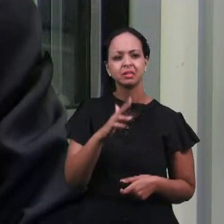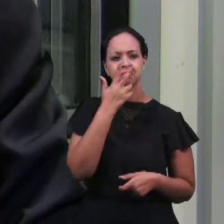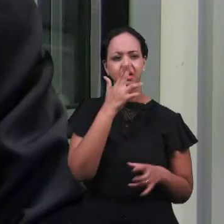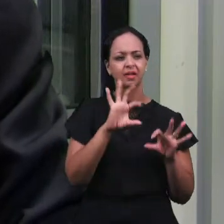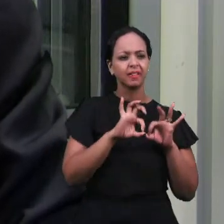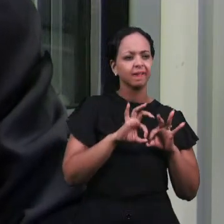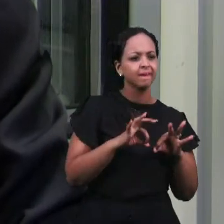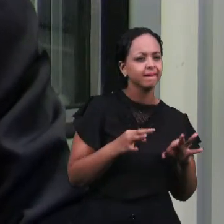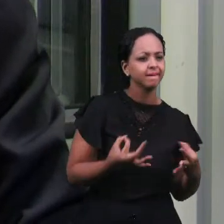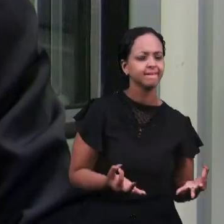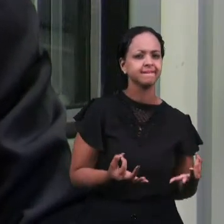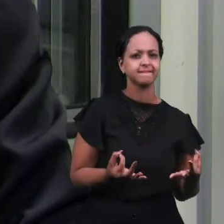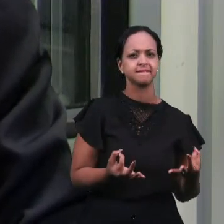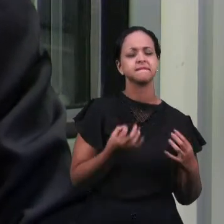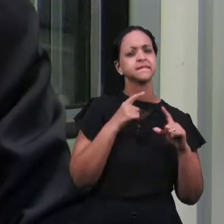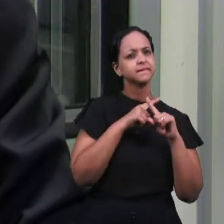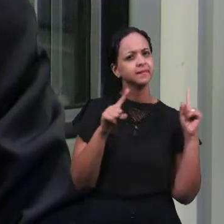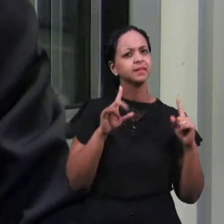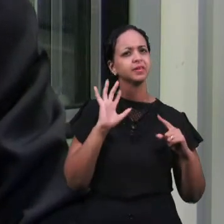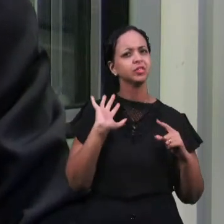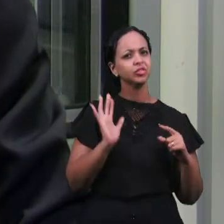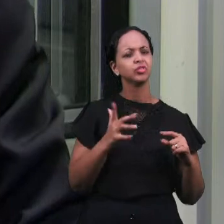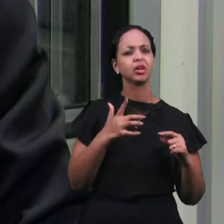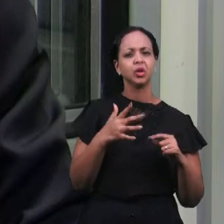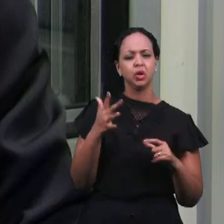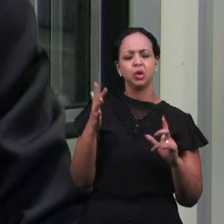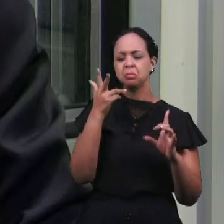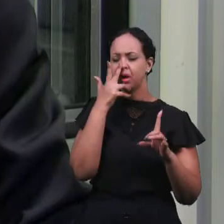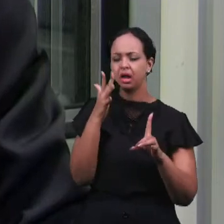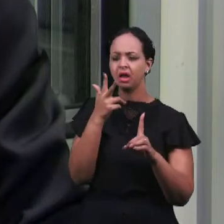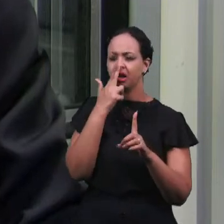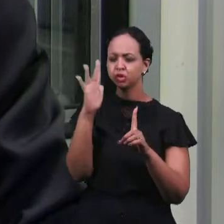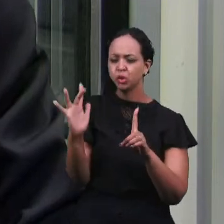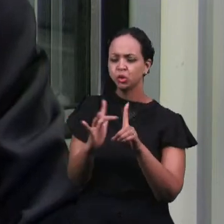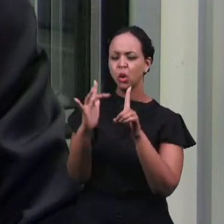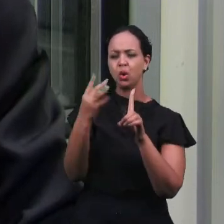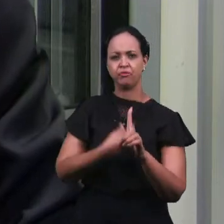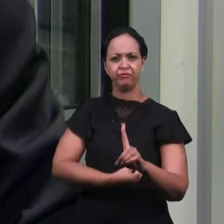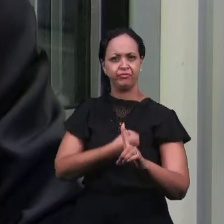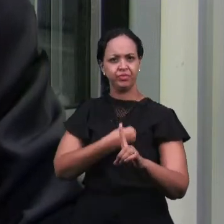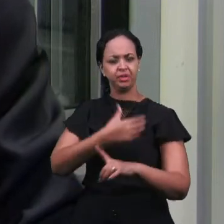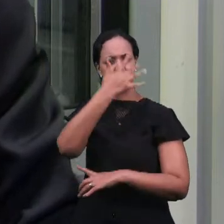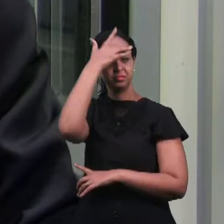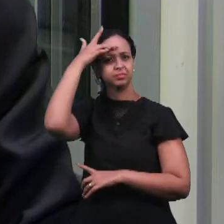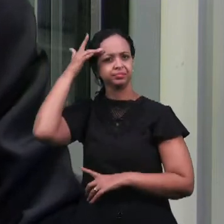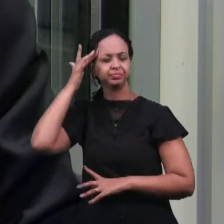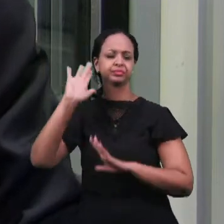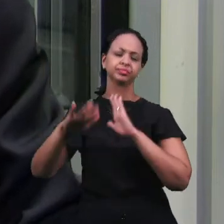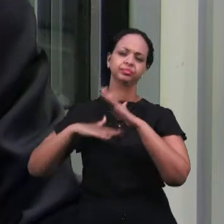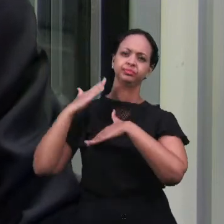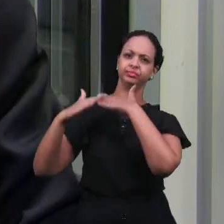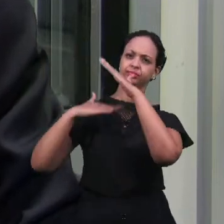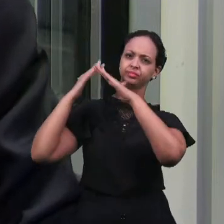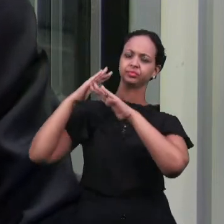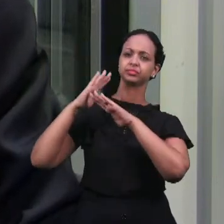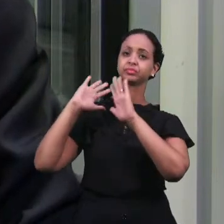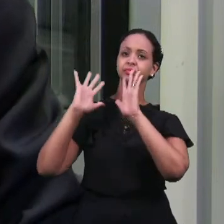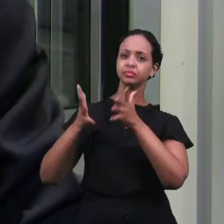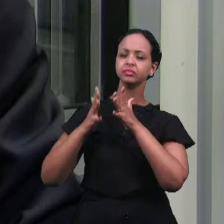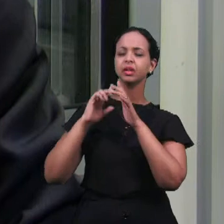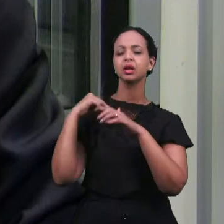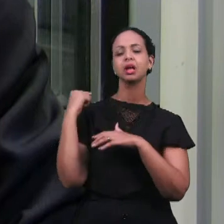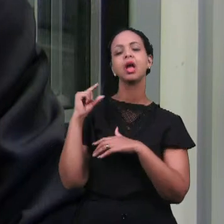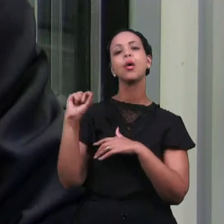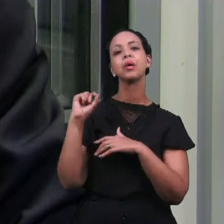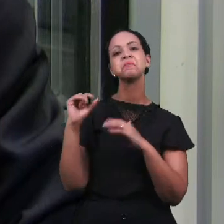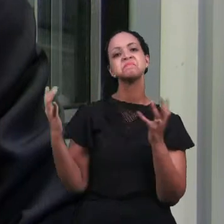falam direto a vida das pessoas, né? A nossa vida, né? Como para edificação, e é